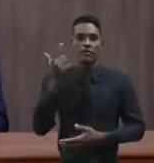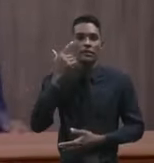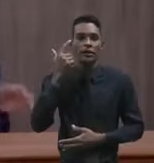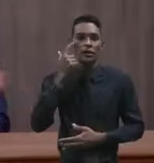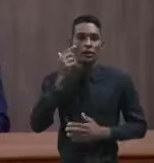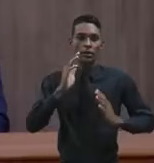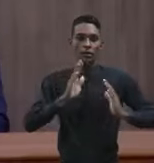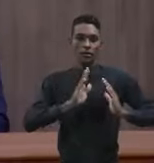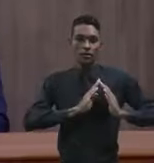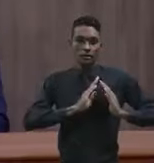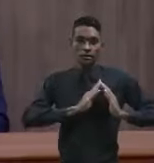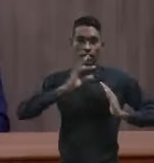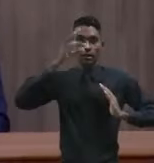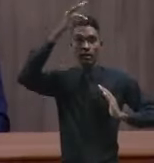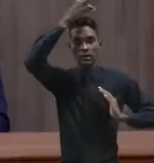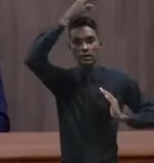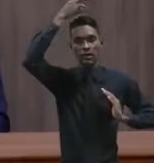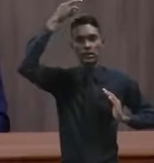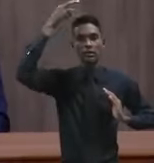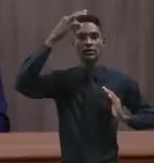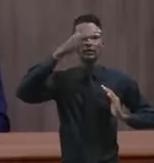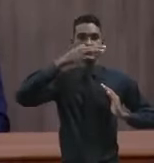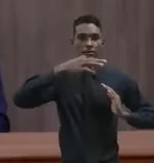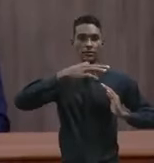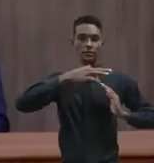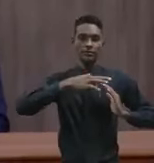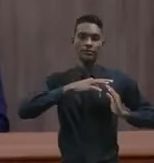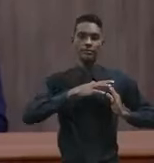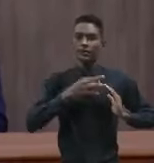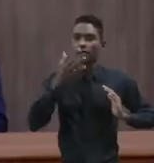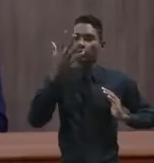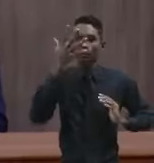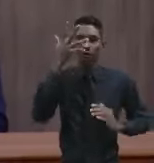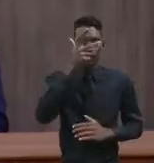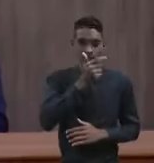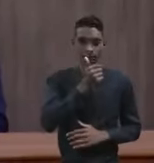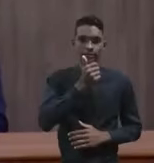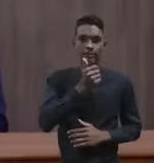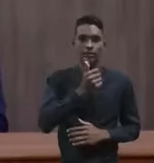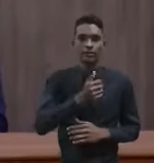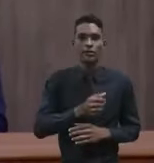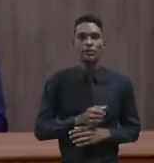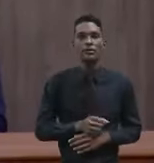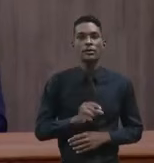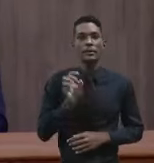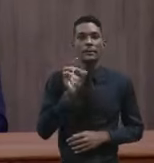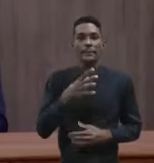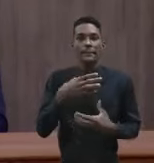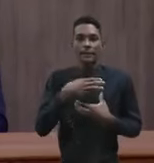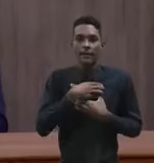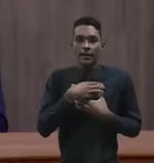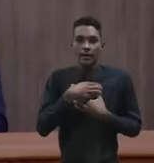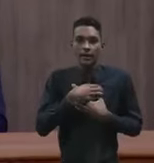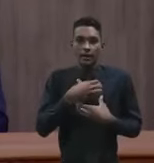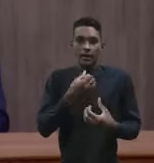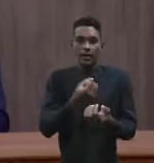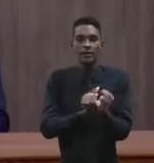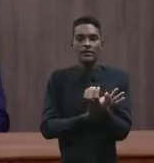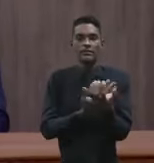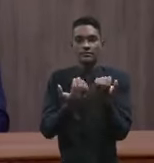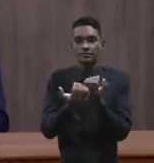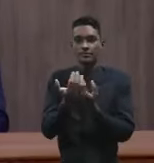O Espírito Santo morando dentro de você. Que coisa linda, só quem tem a presença do Espírito